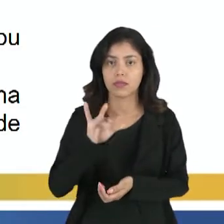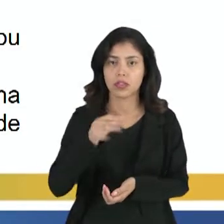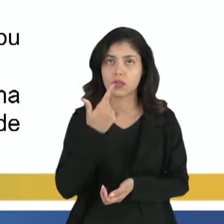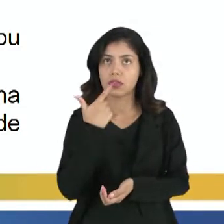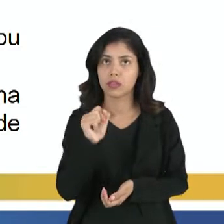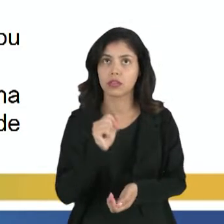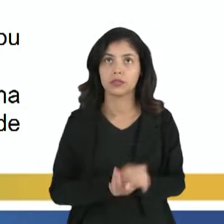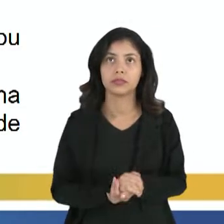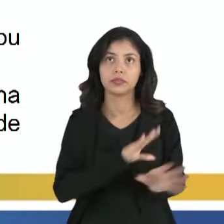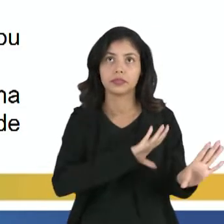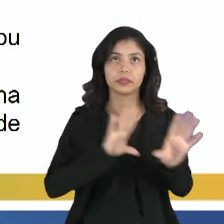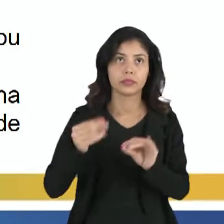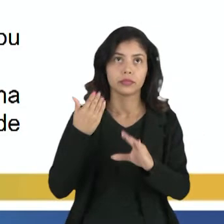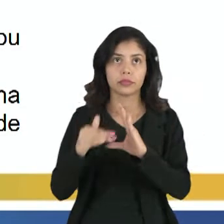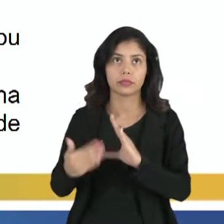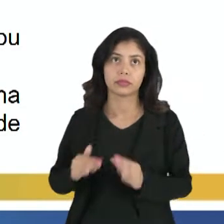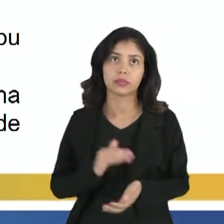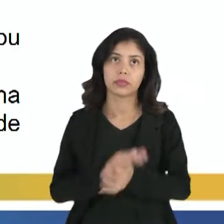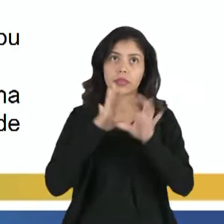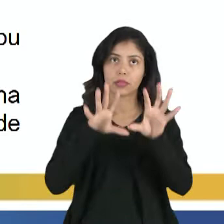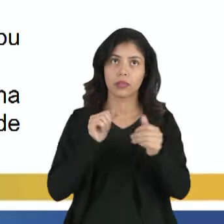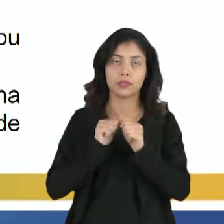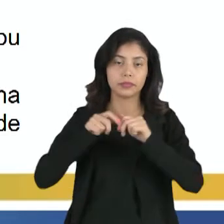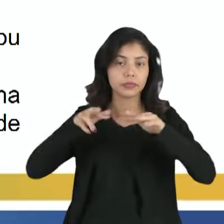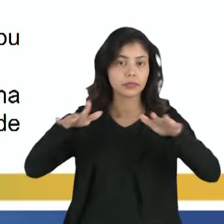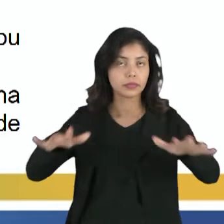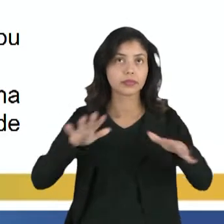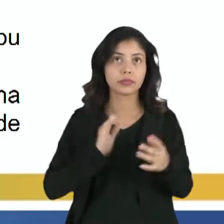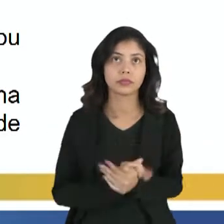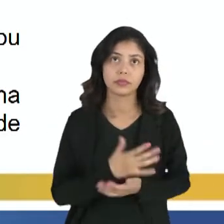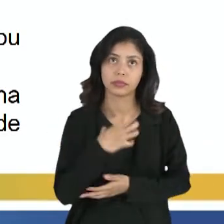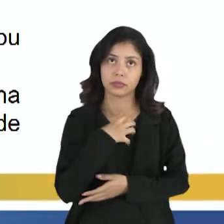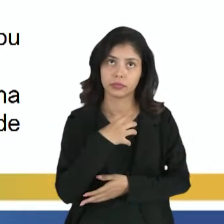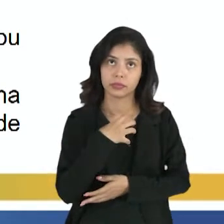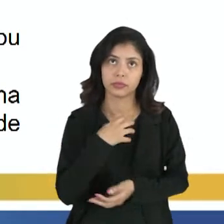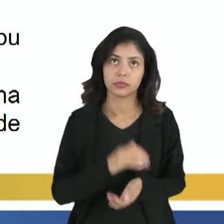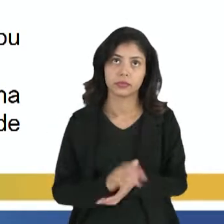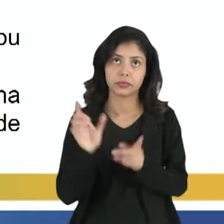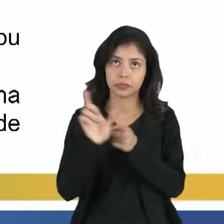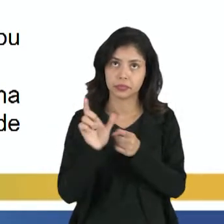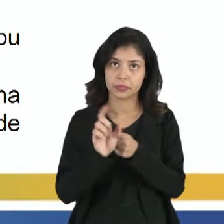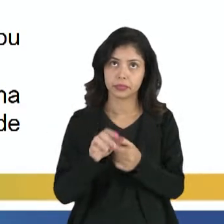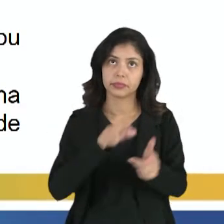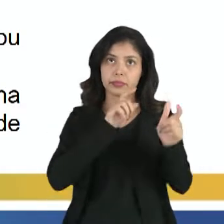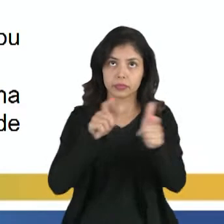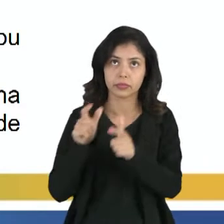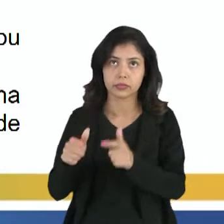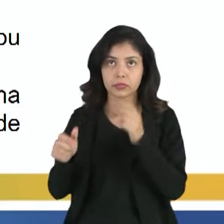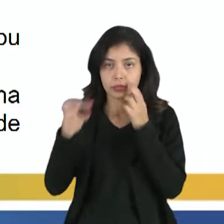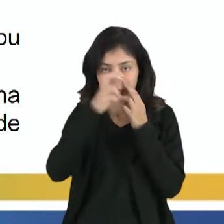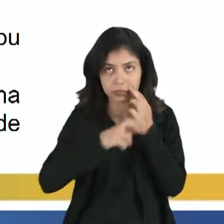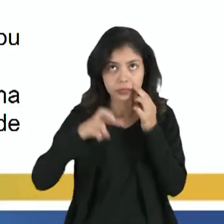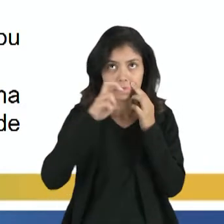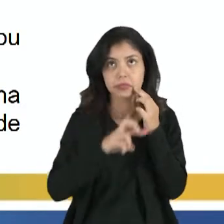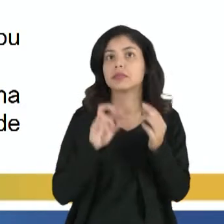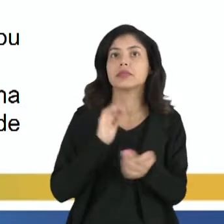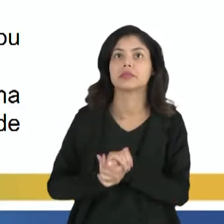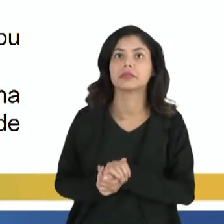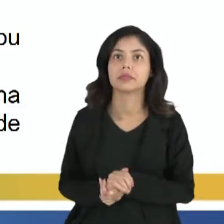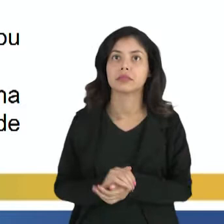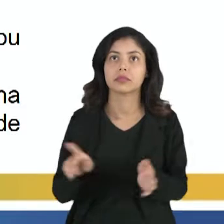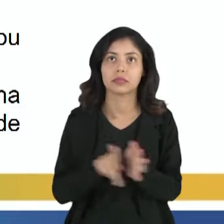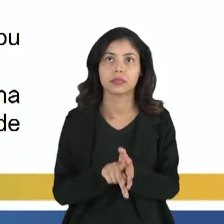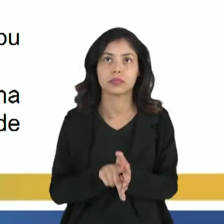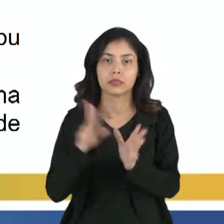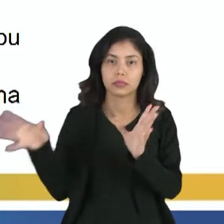de linguagem para a transmissão das mensagens. Dessa maneira, amplia-se o sentido das palavras, dando lugar à análise